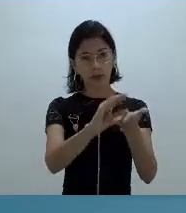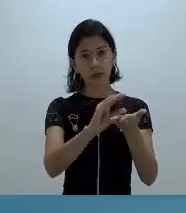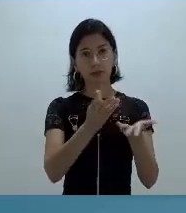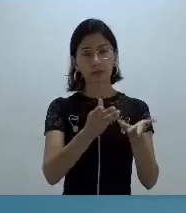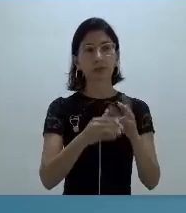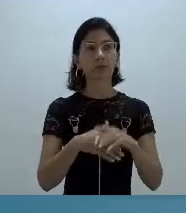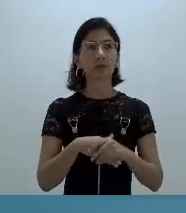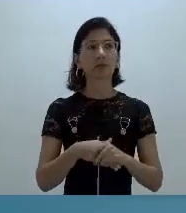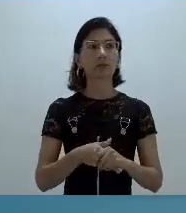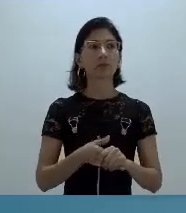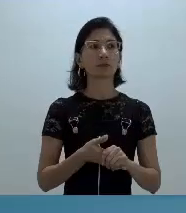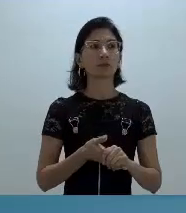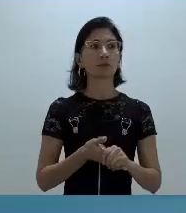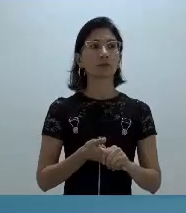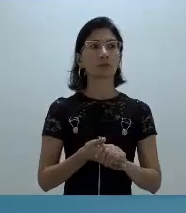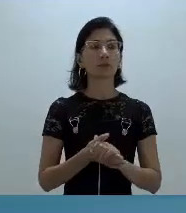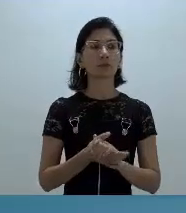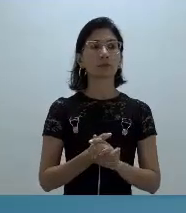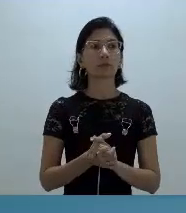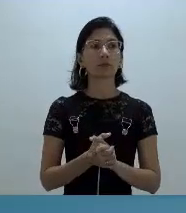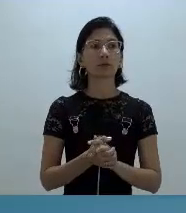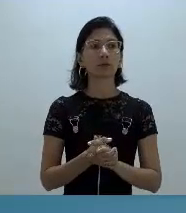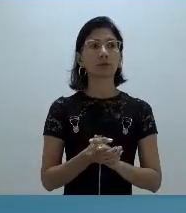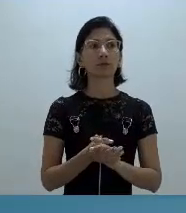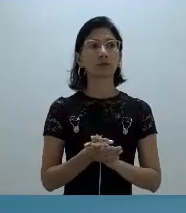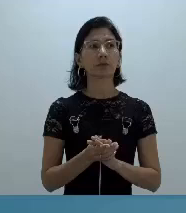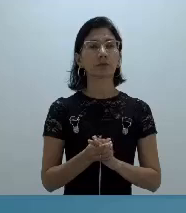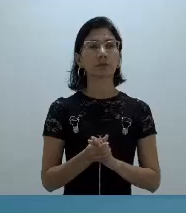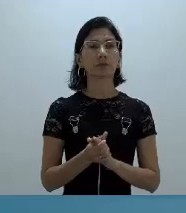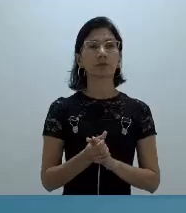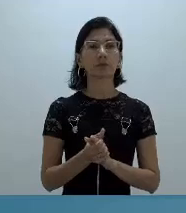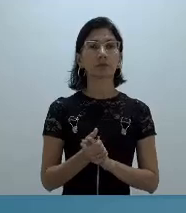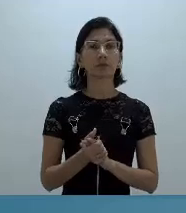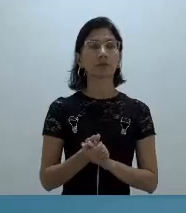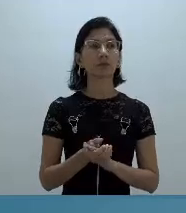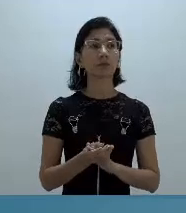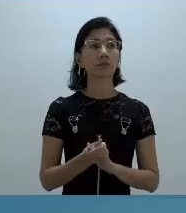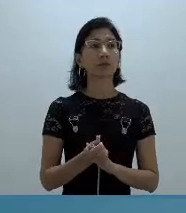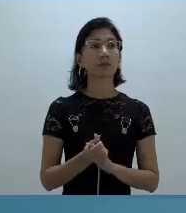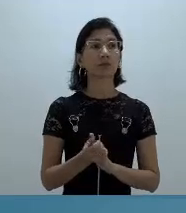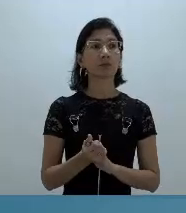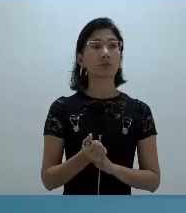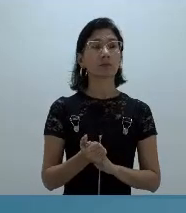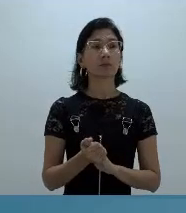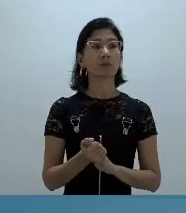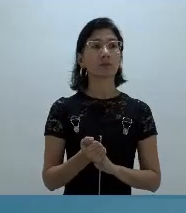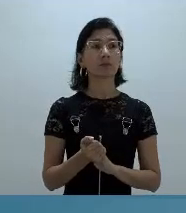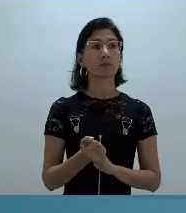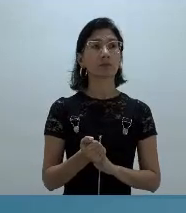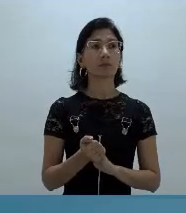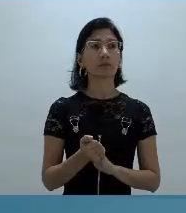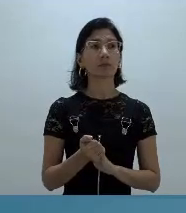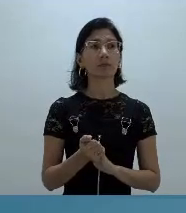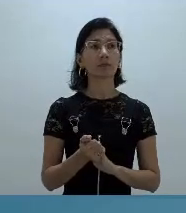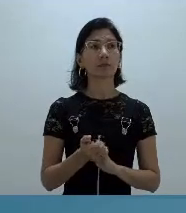caso, se dará após a perícia para apuração do quanto de depoimento, conforme o próprio